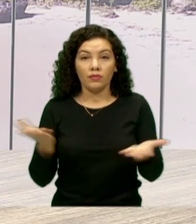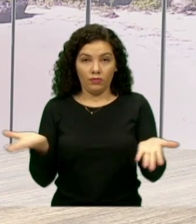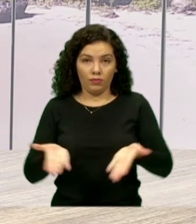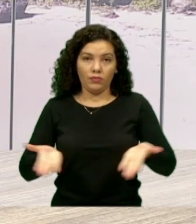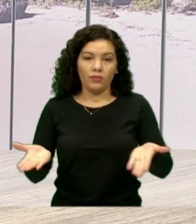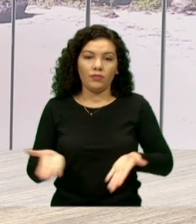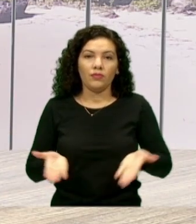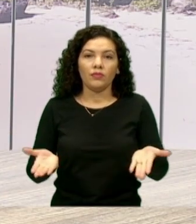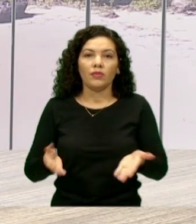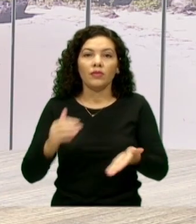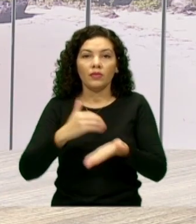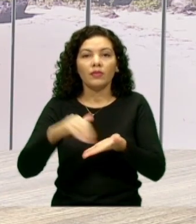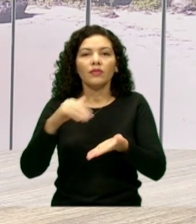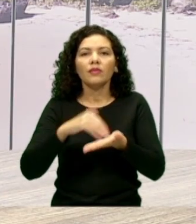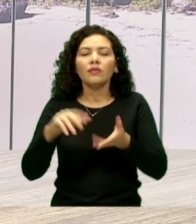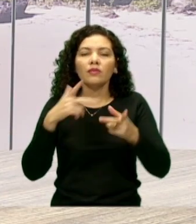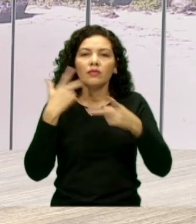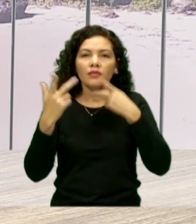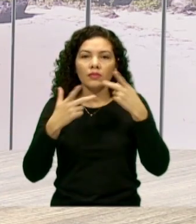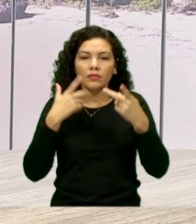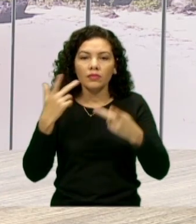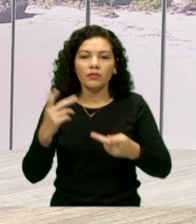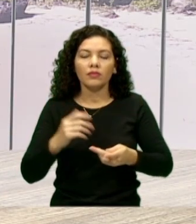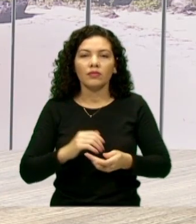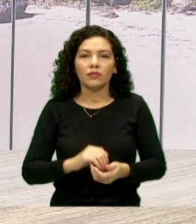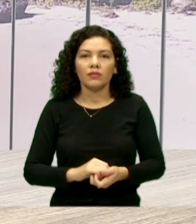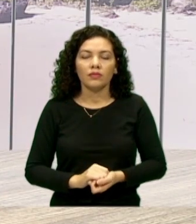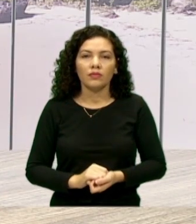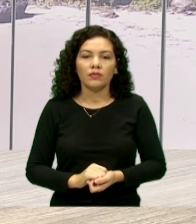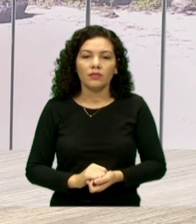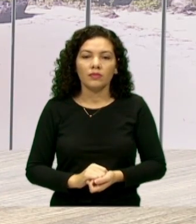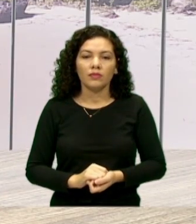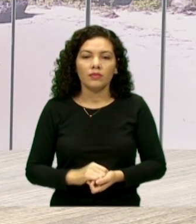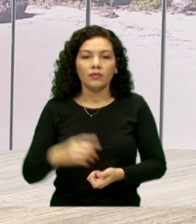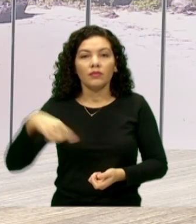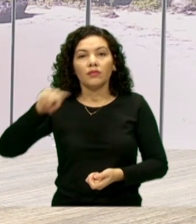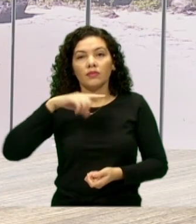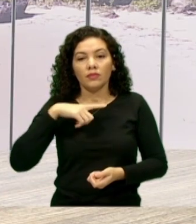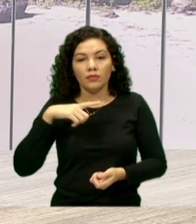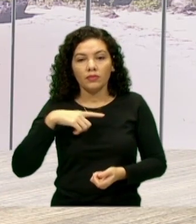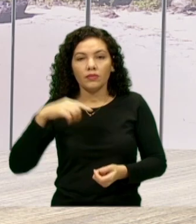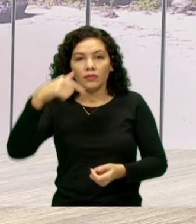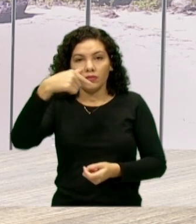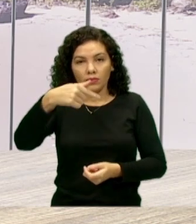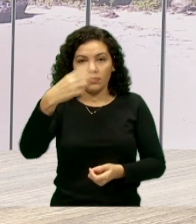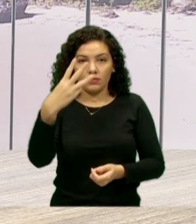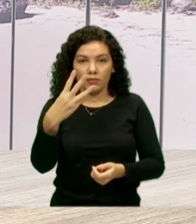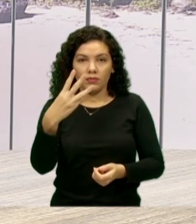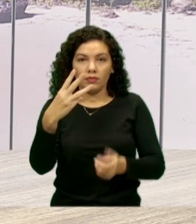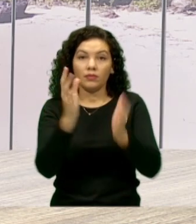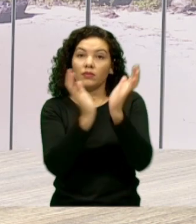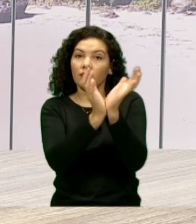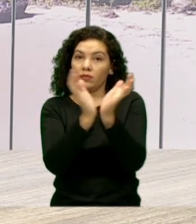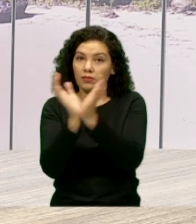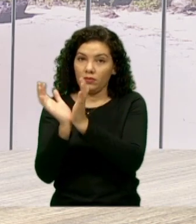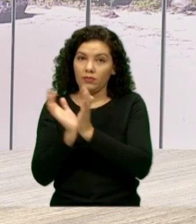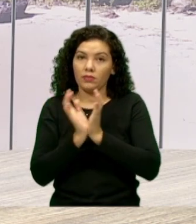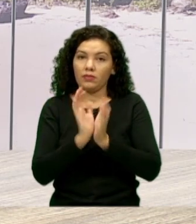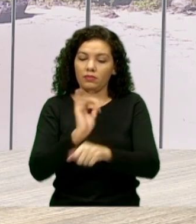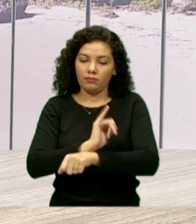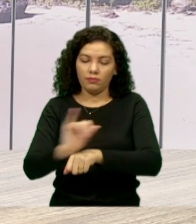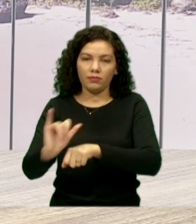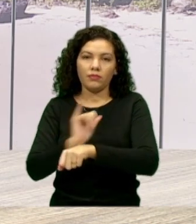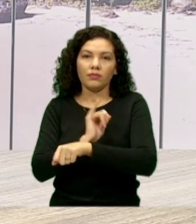Hoje, a secretária falou que nós temos 73 equipes de